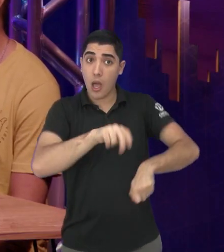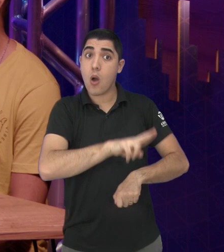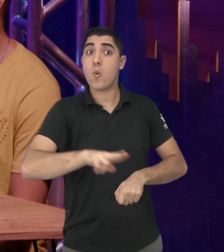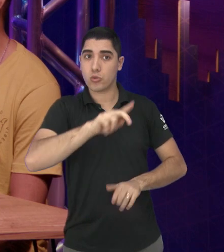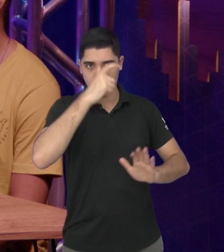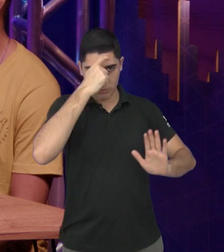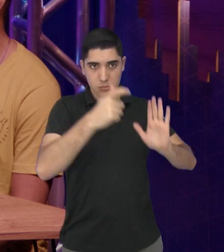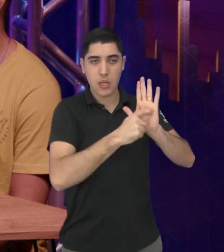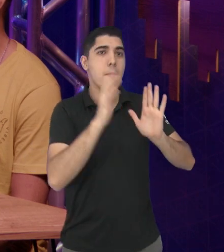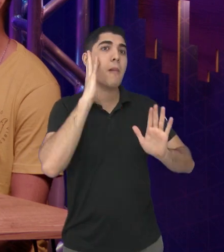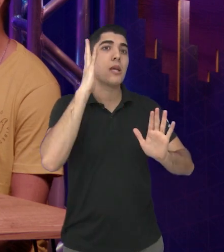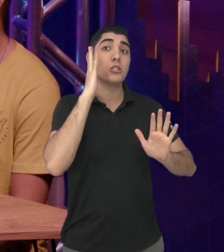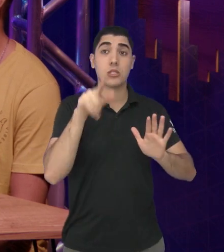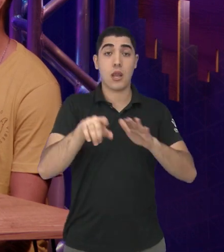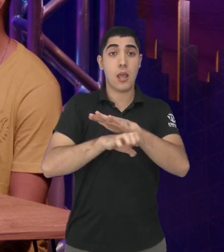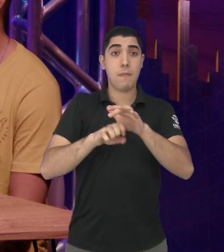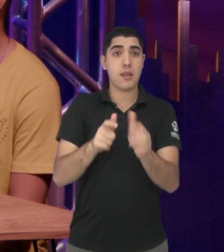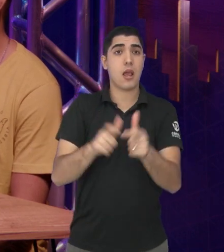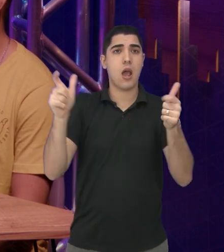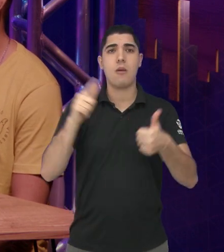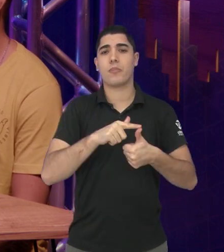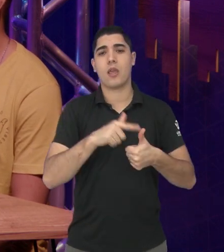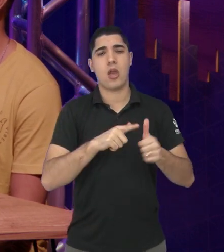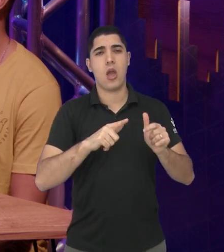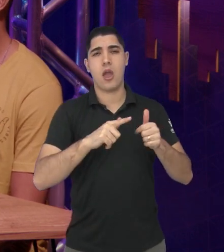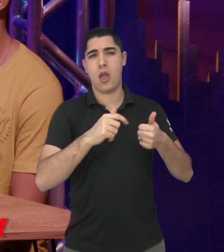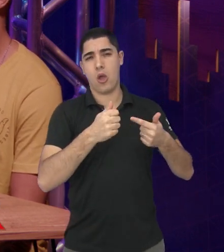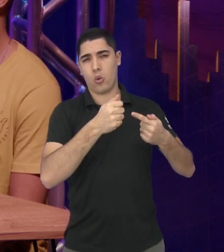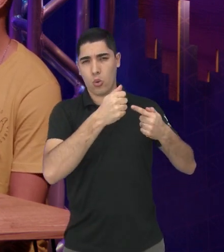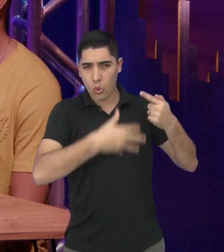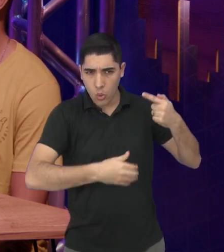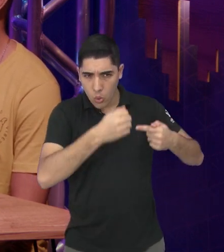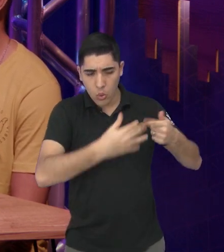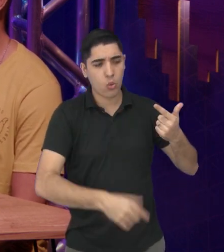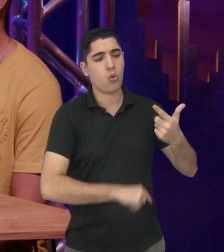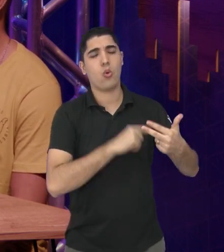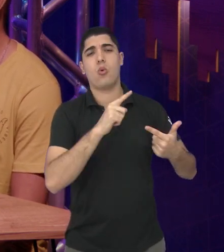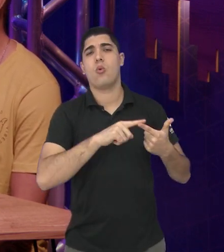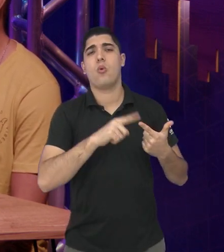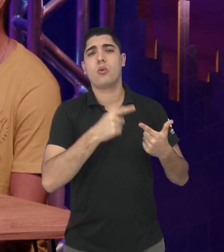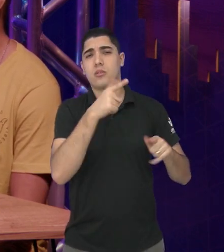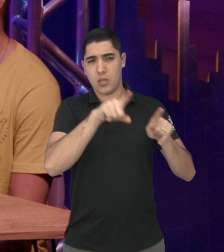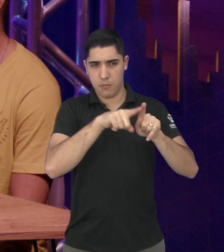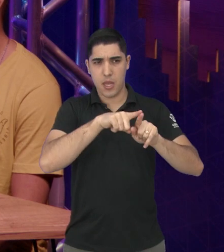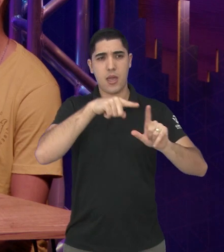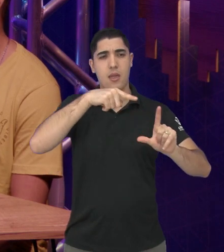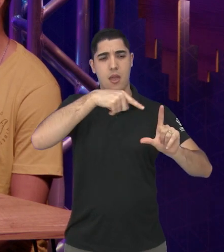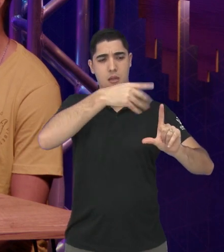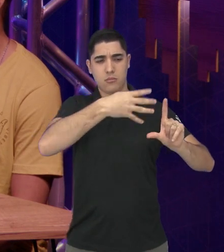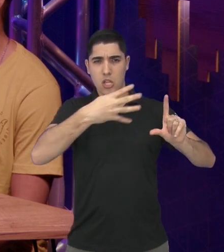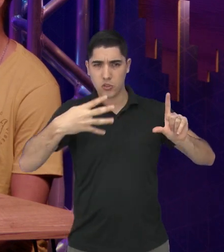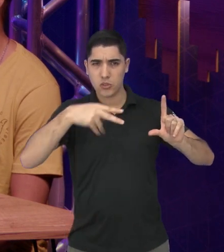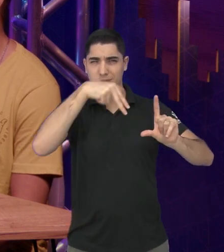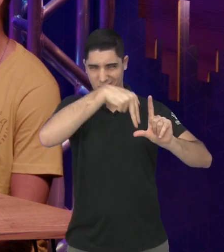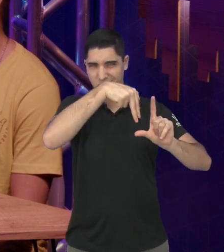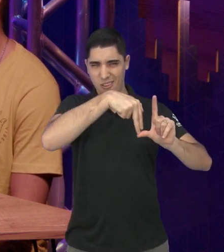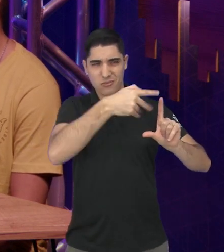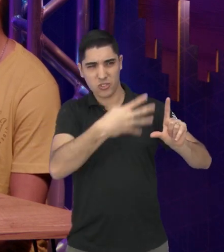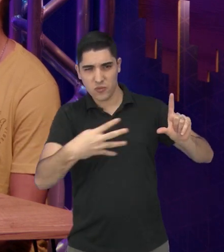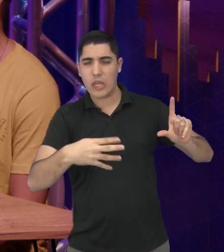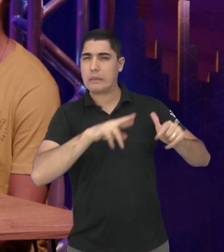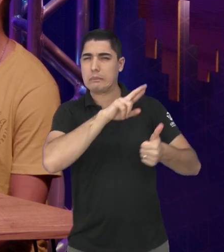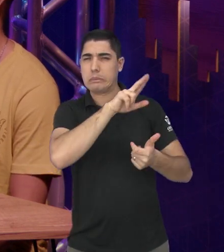Se a gente for pensar em grandes empresas, então, Google, Netflix, usam muito para analisar dados, checar as nossas,